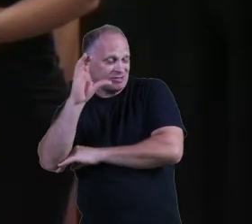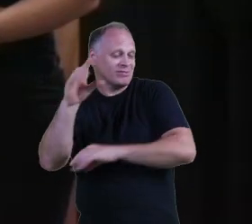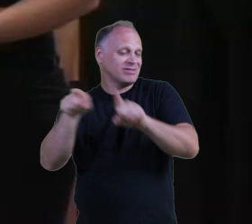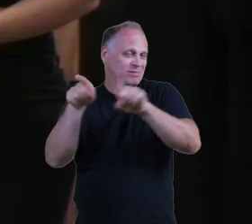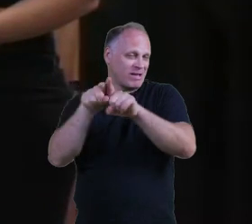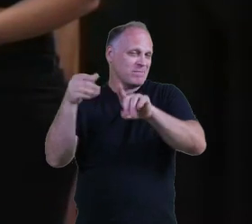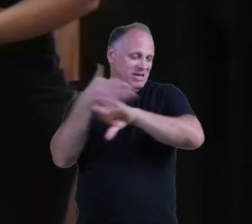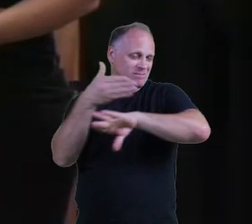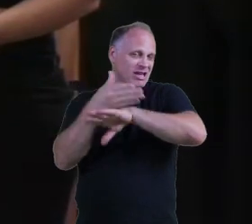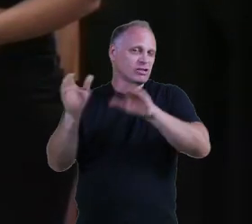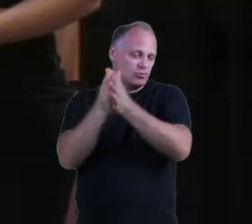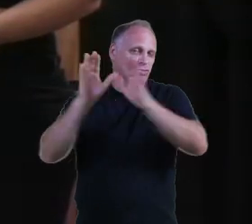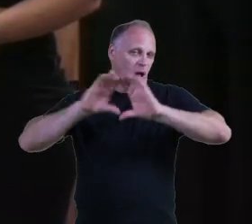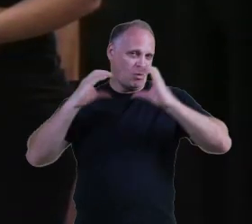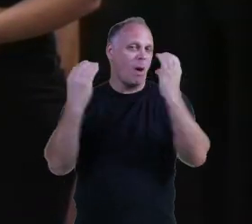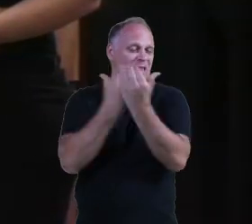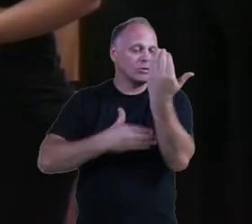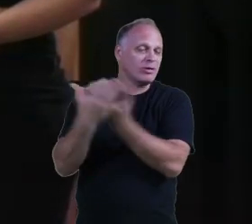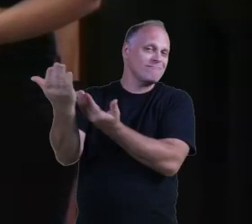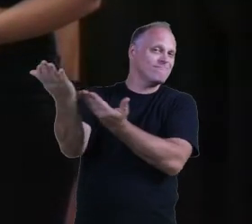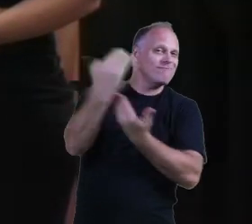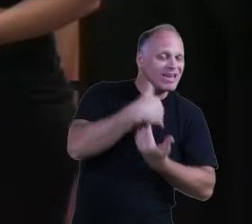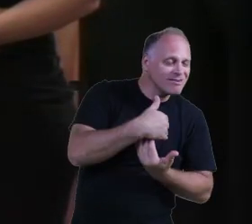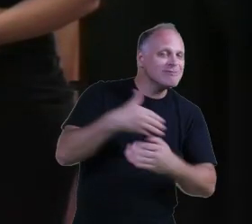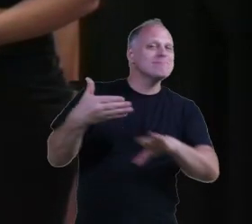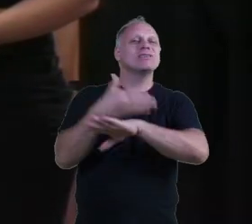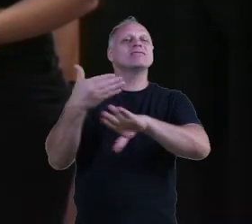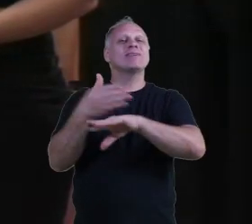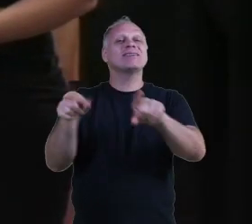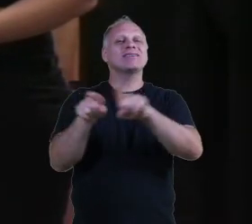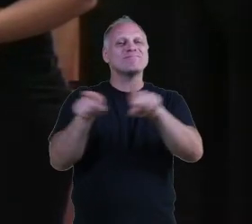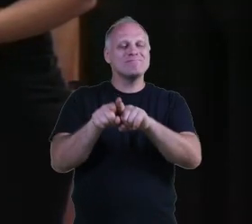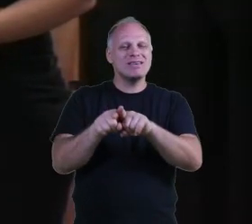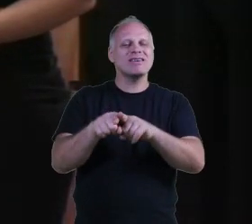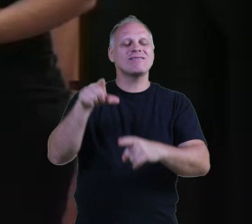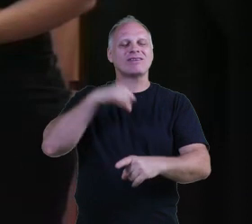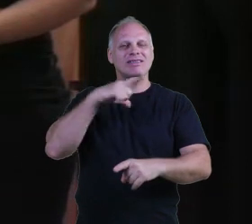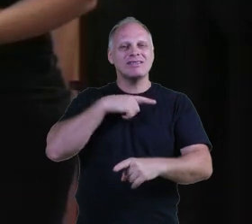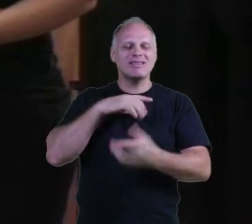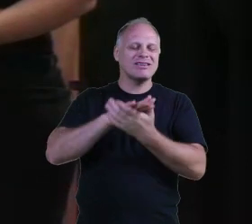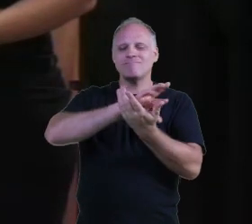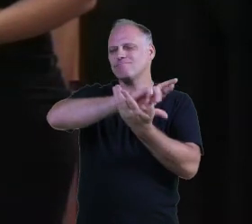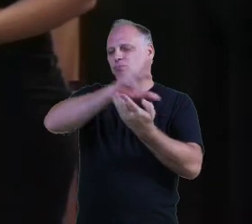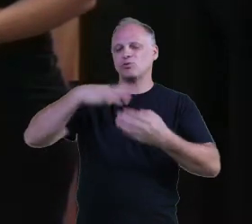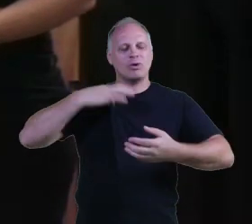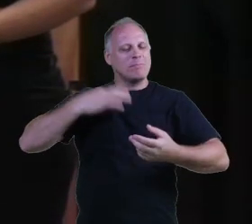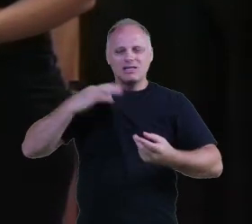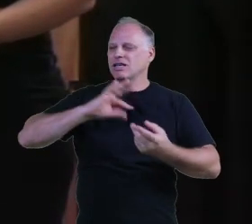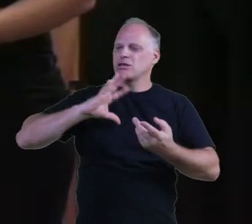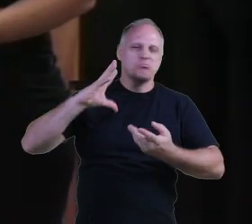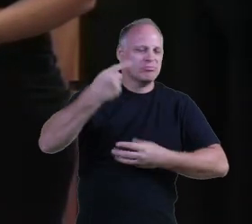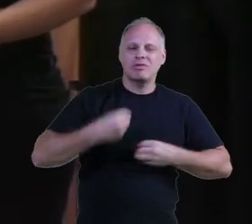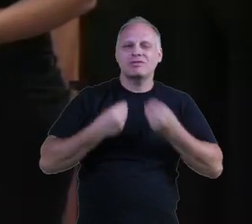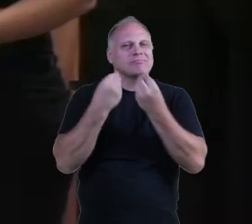venho no dia 5 de março, eu chamo a comunidade e do Vale dos Sinos que queiram participar, participo,